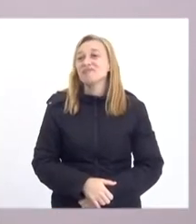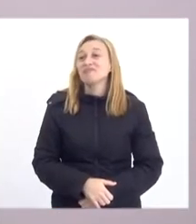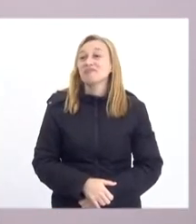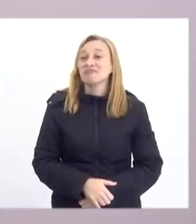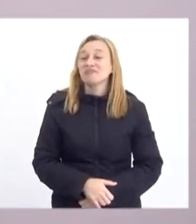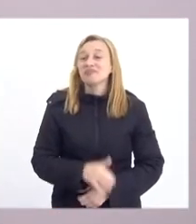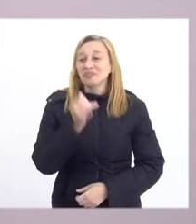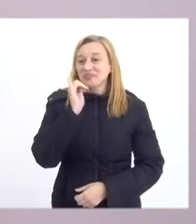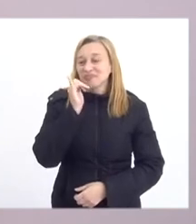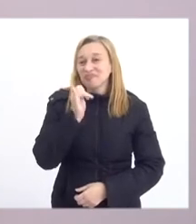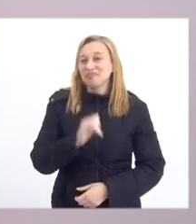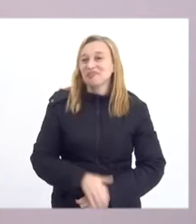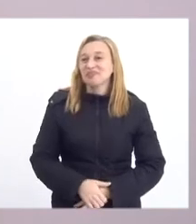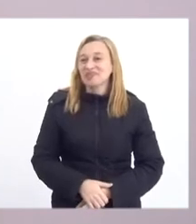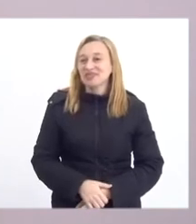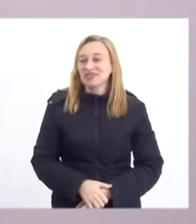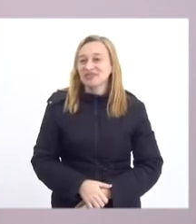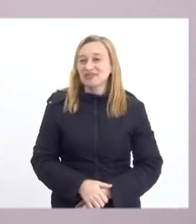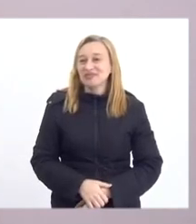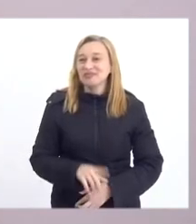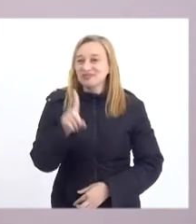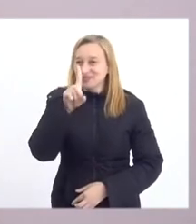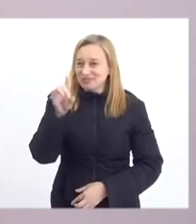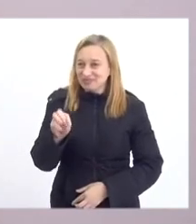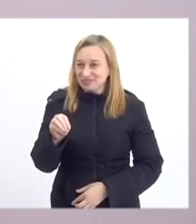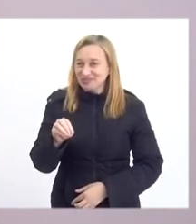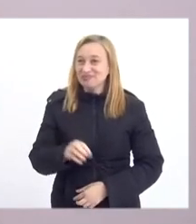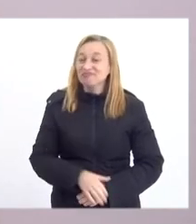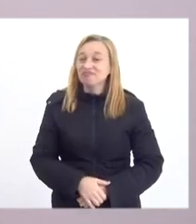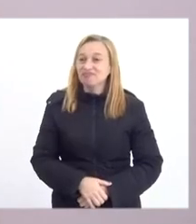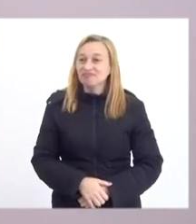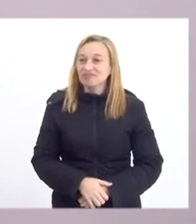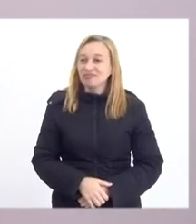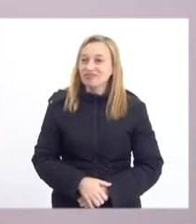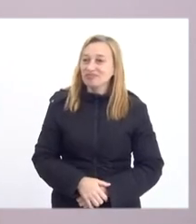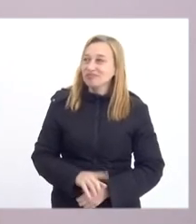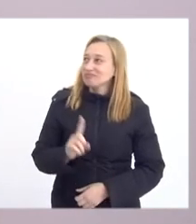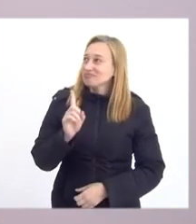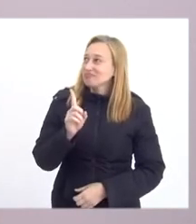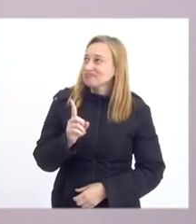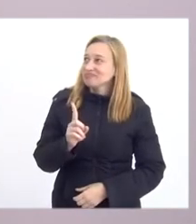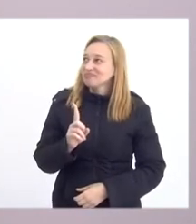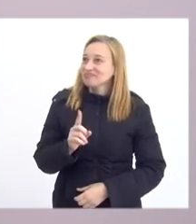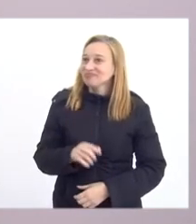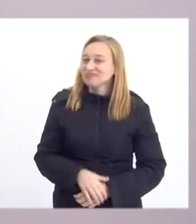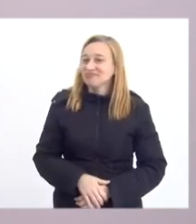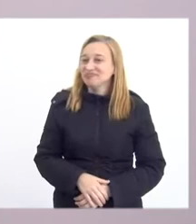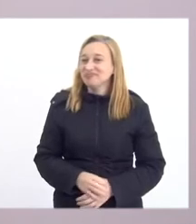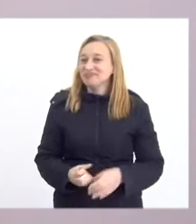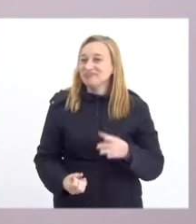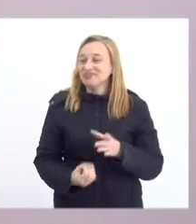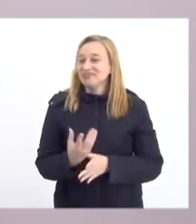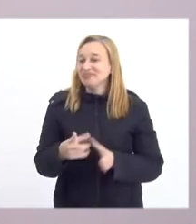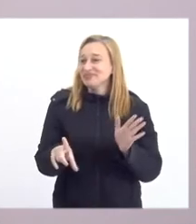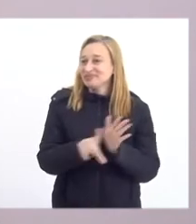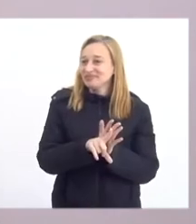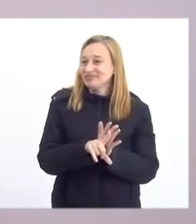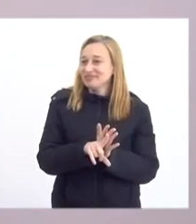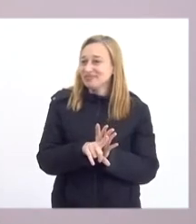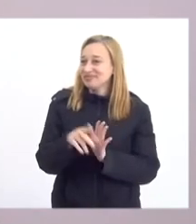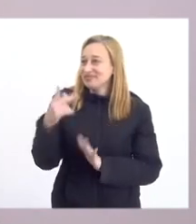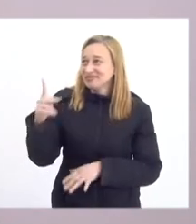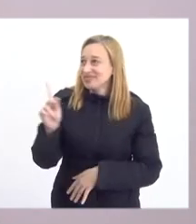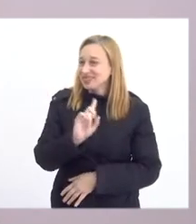como relator e vou ver se o Dionísio não está legislando sob a legislação dele